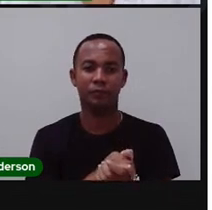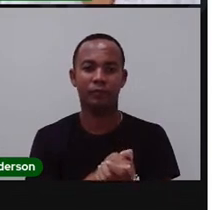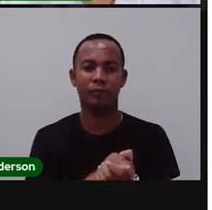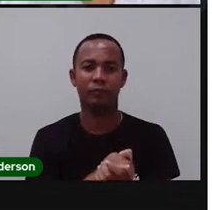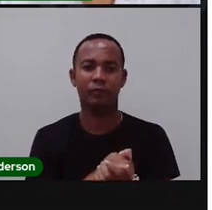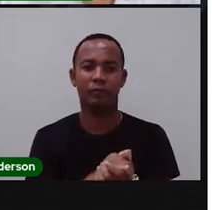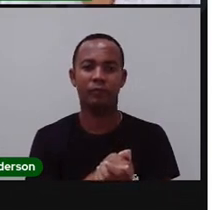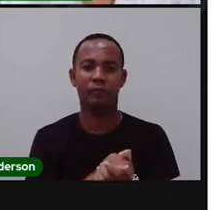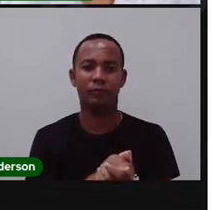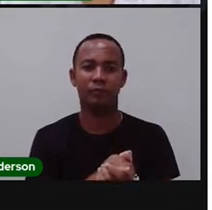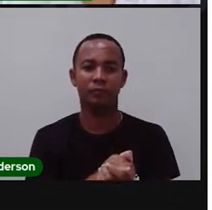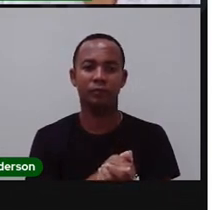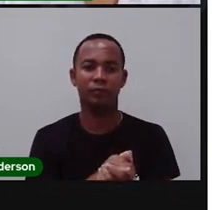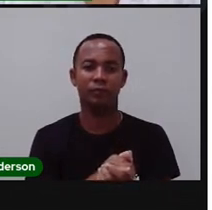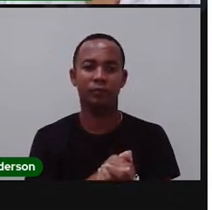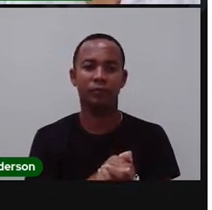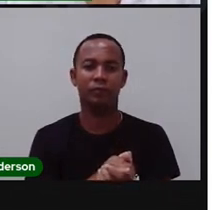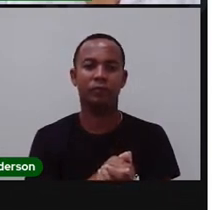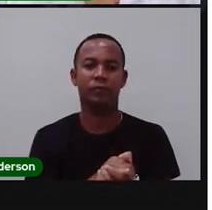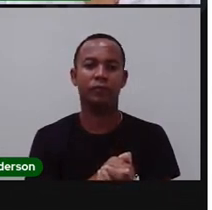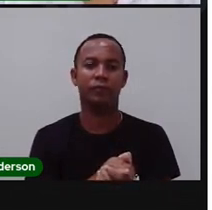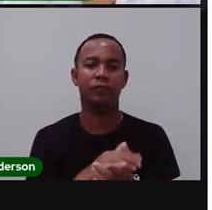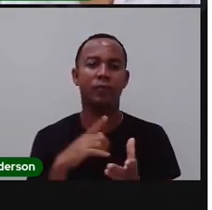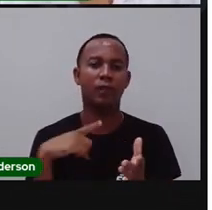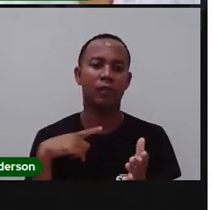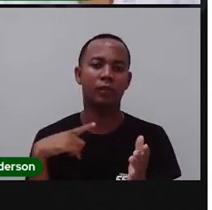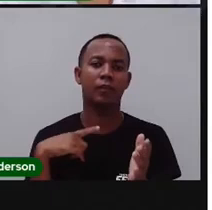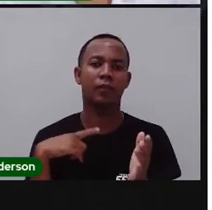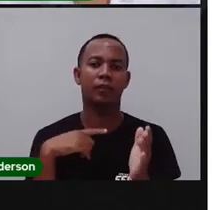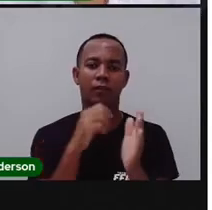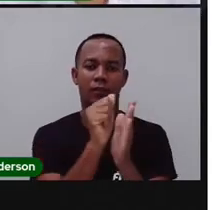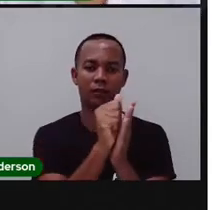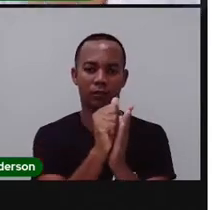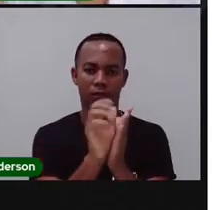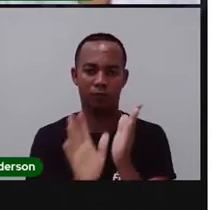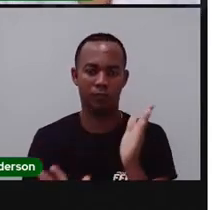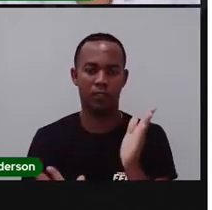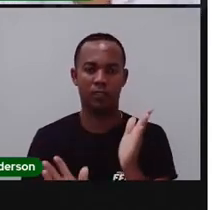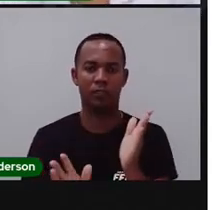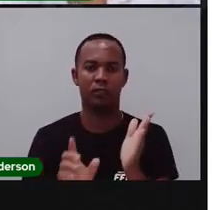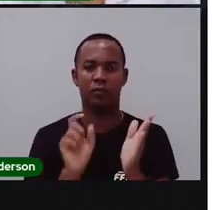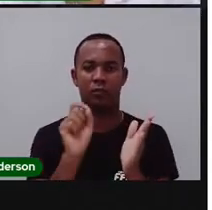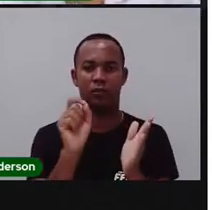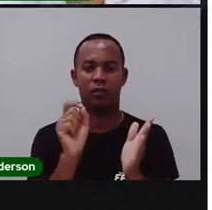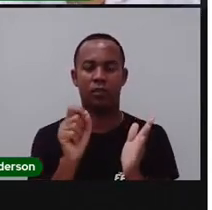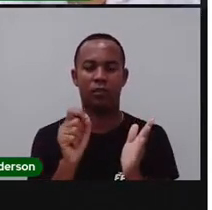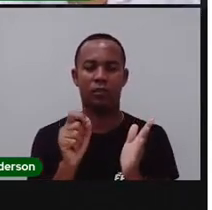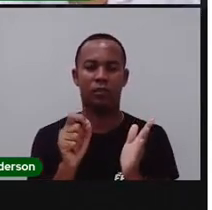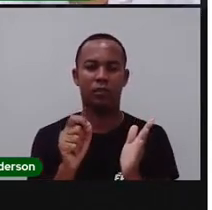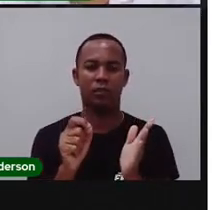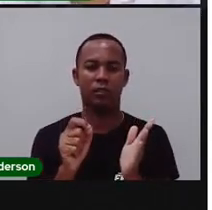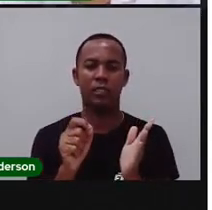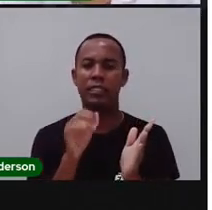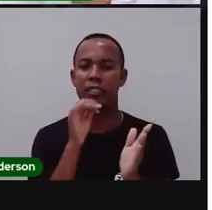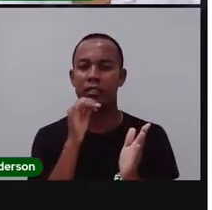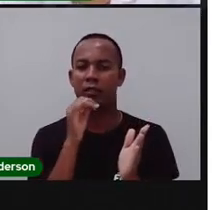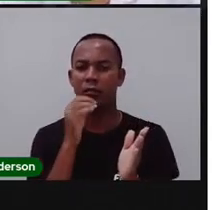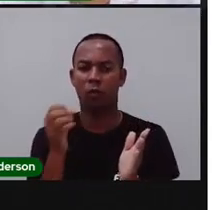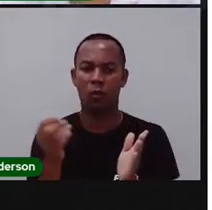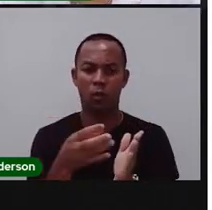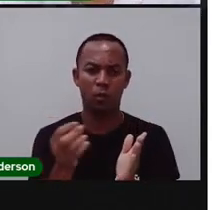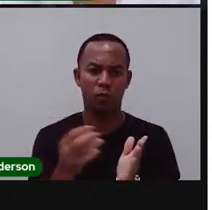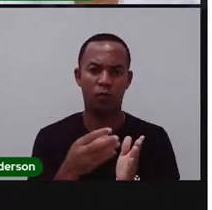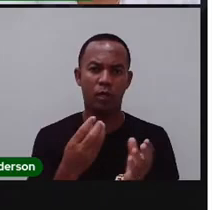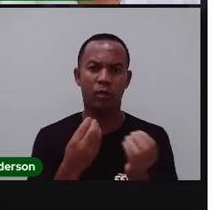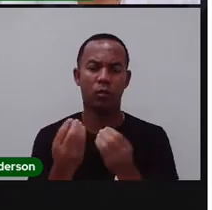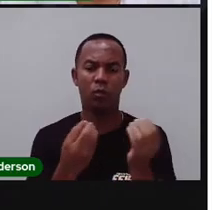Bom, existe uma atividade. Primeiro hoje a gente vai meio que inovar, né? Uma atividade complementar aí para vocês, a gente já